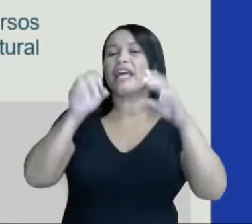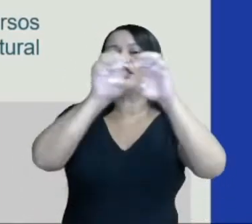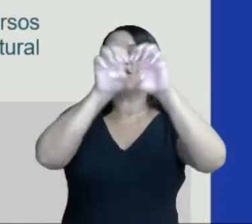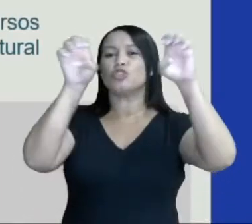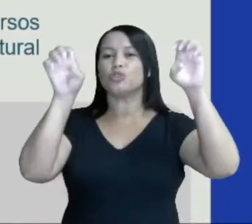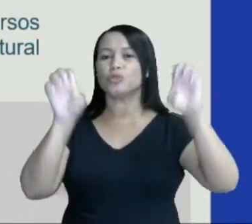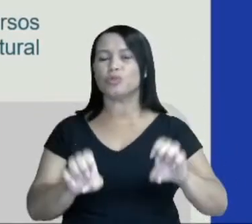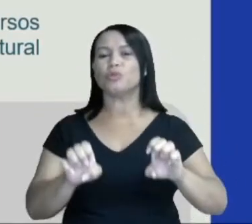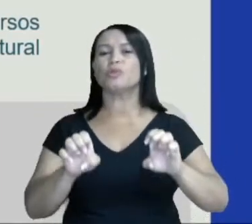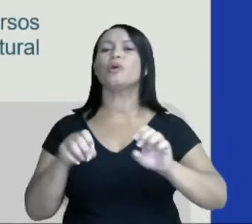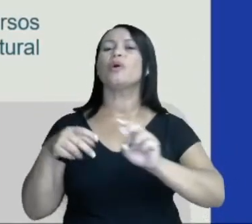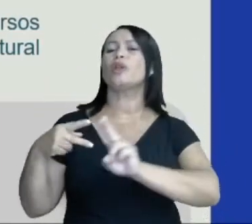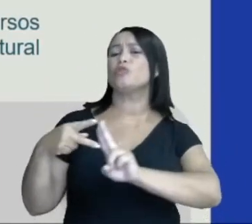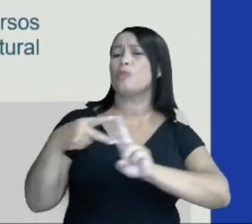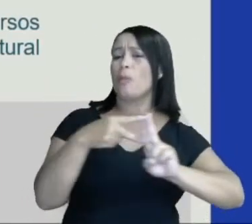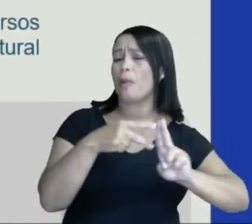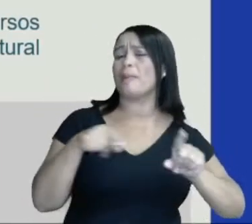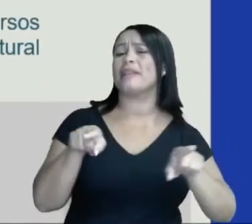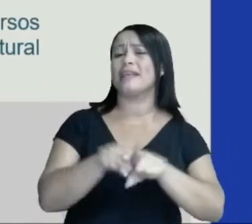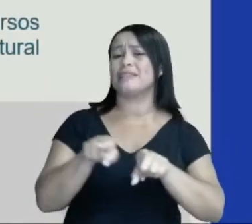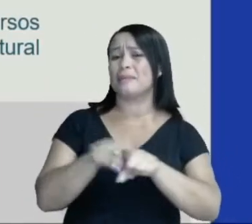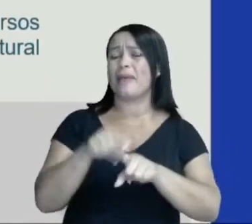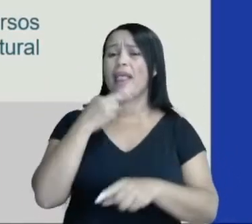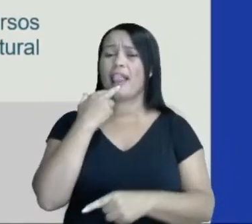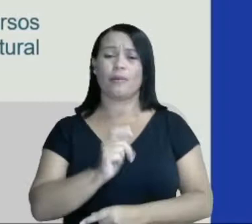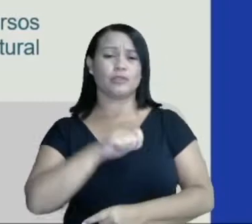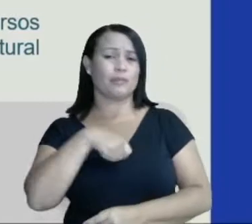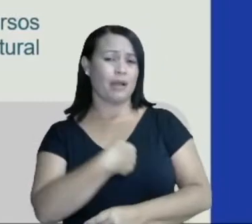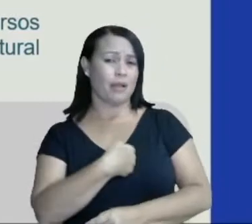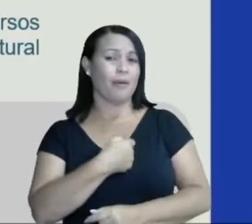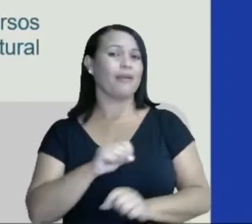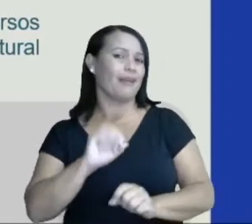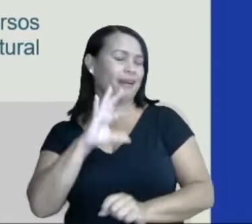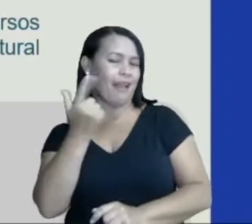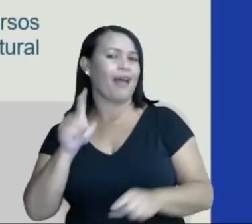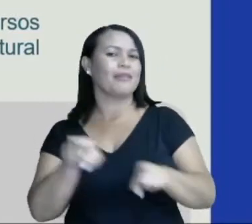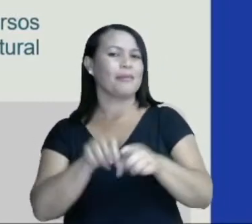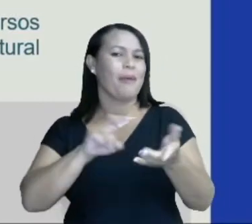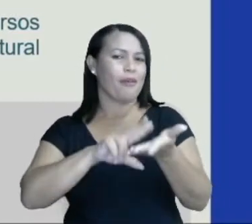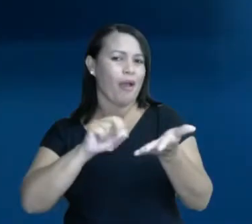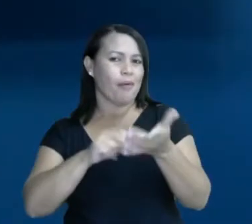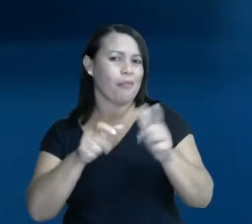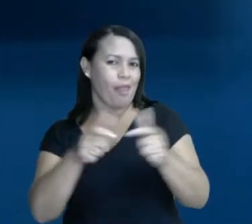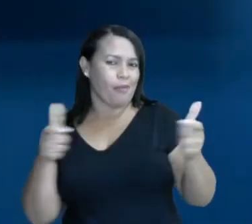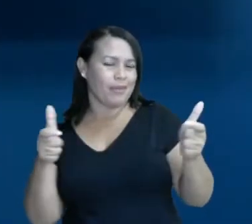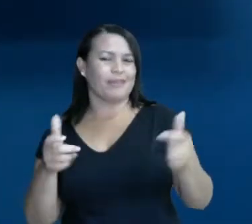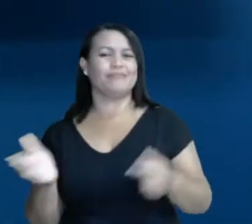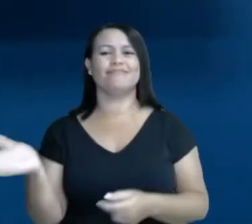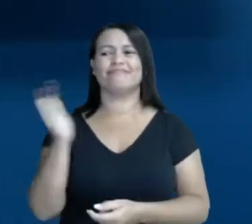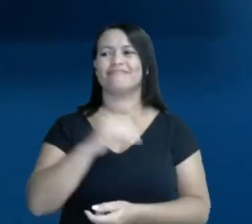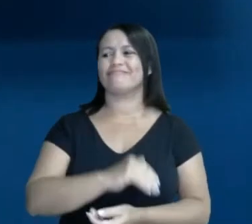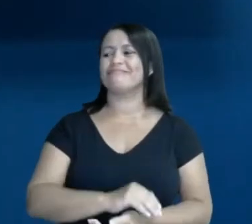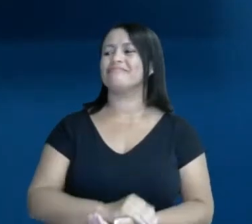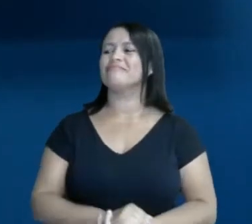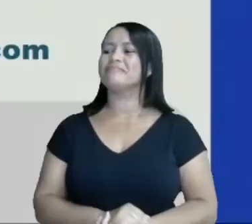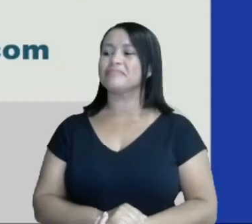estruturas pronominais em língua espanhola e, claro, aumentar um pouquinho do nosso vocabulário. Então, bora simbora!